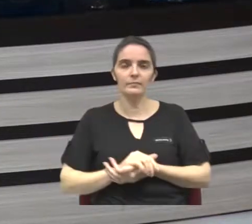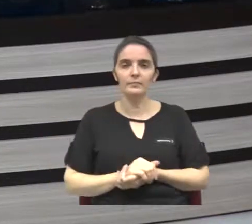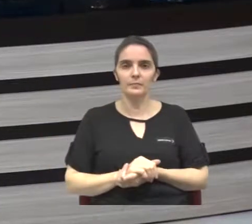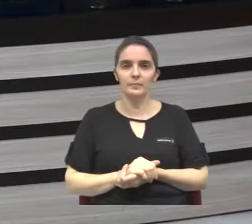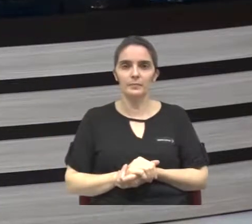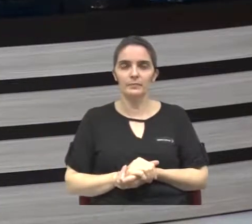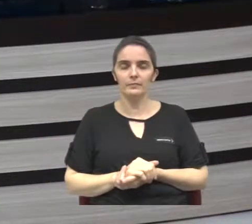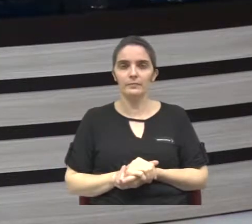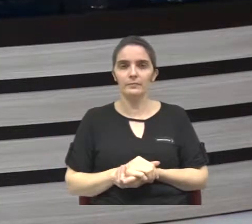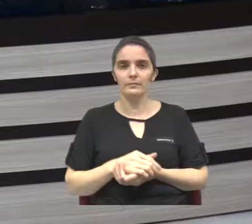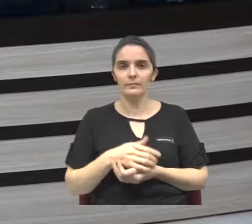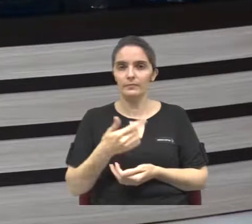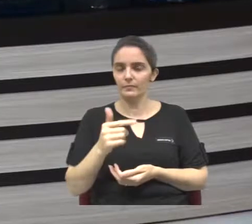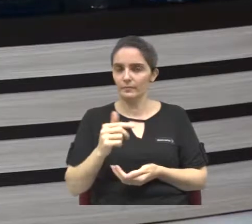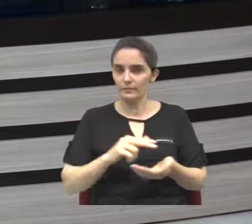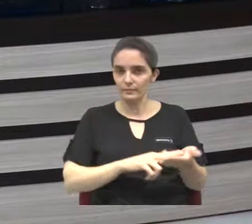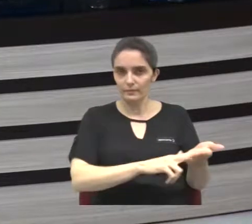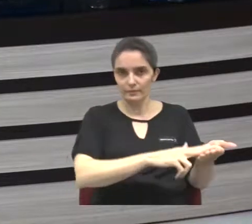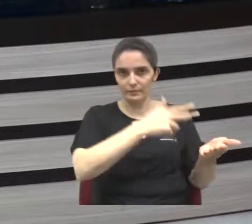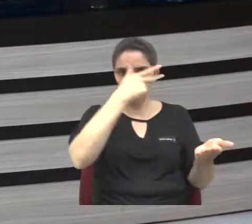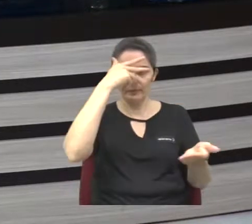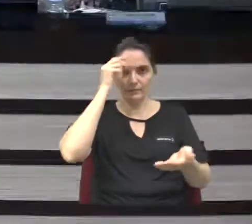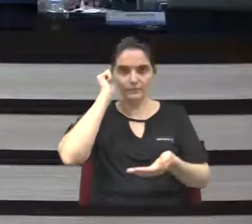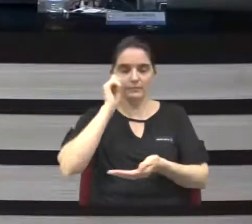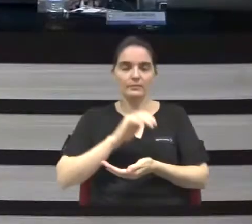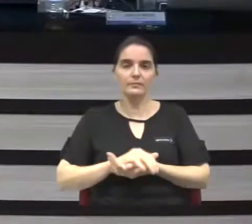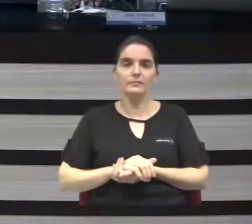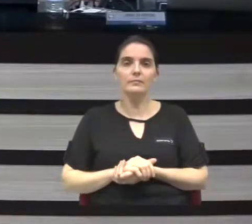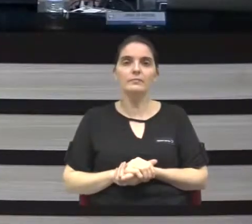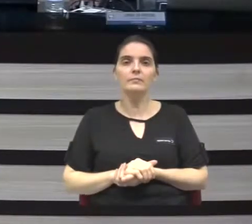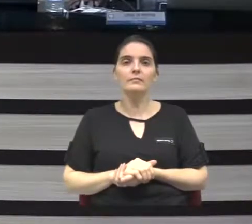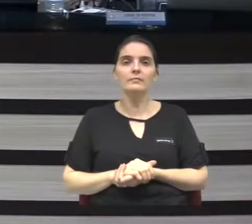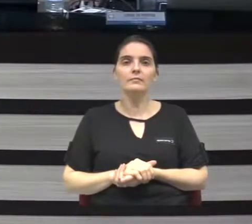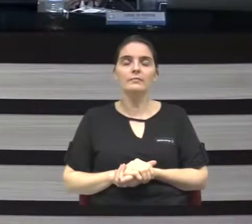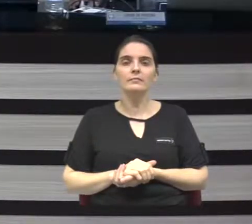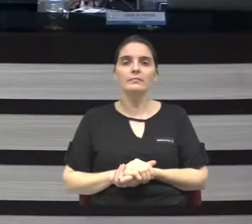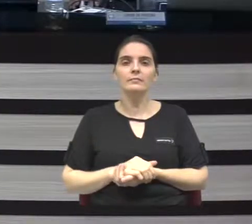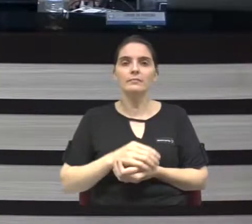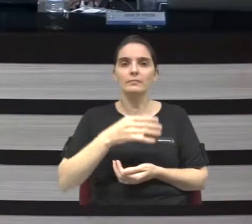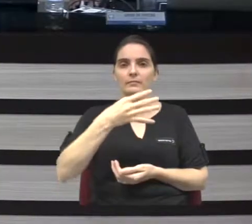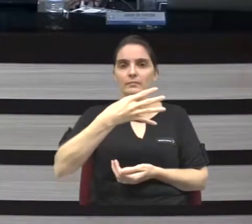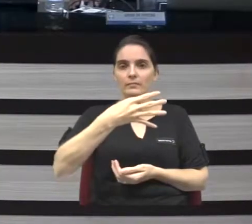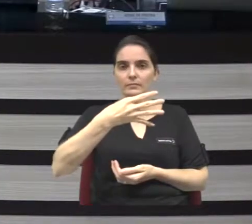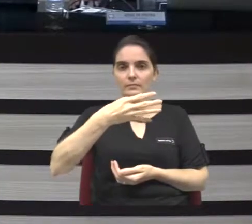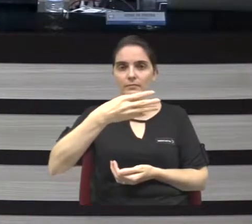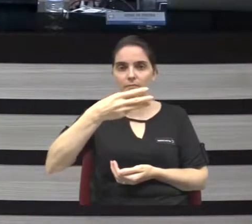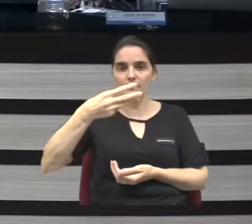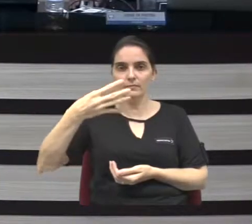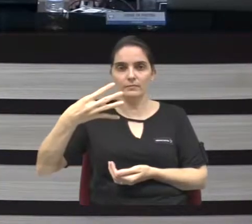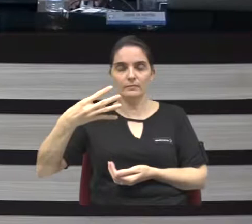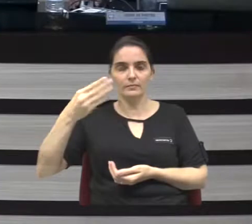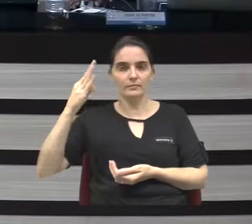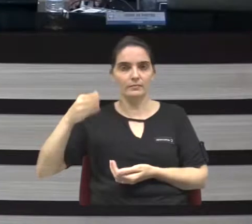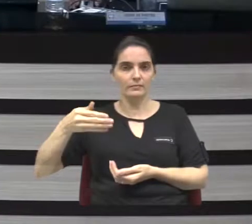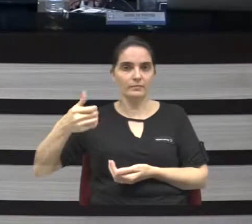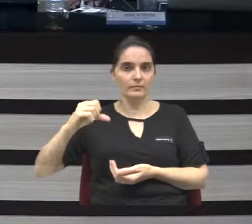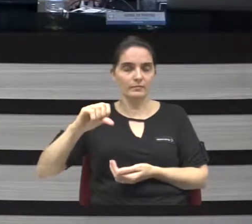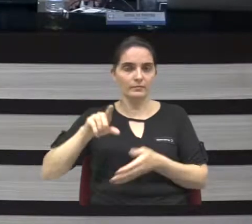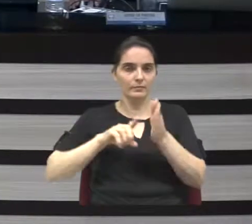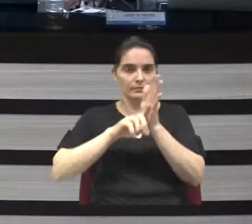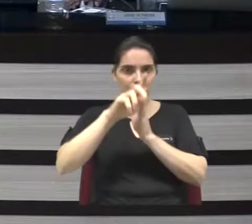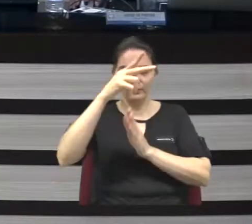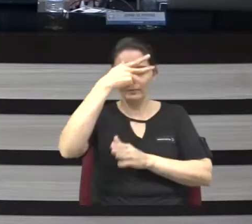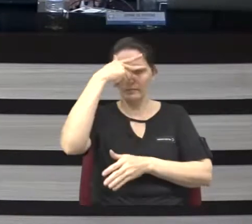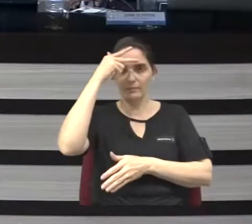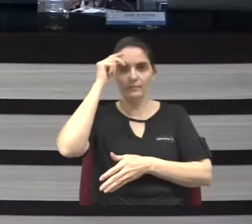Não havendo, será encaminhado ao executivo. O requerimento 434 barra 2019 requer informações ao Poder Executivo